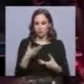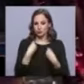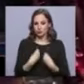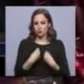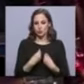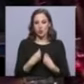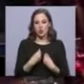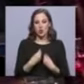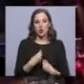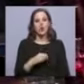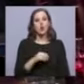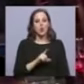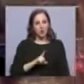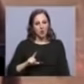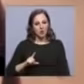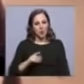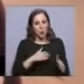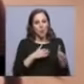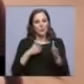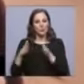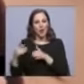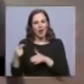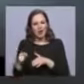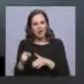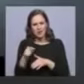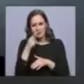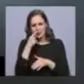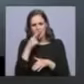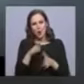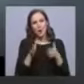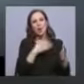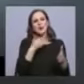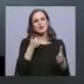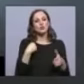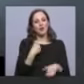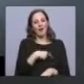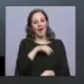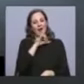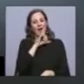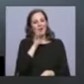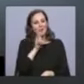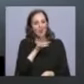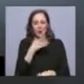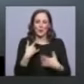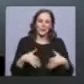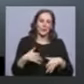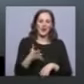outro lado tem um lado mais mas me encantaram a procura